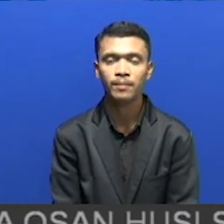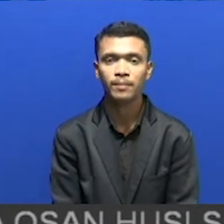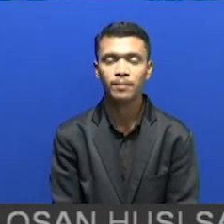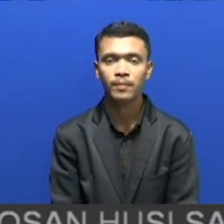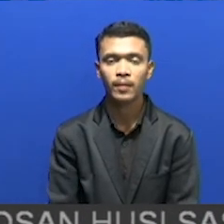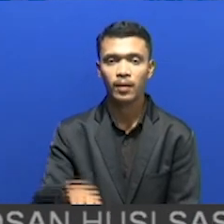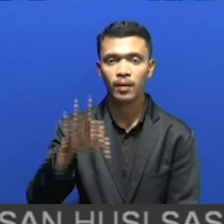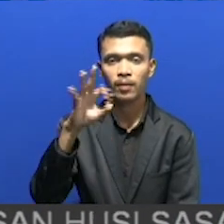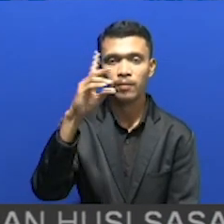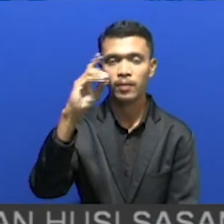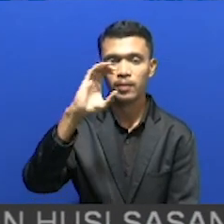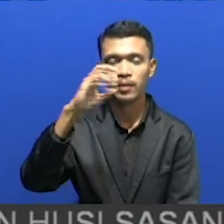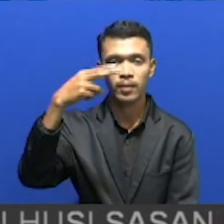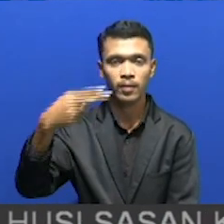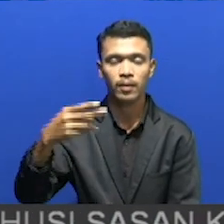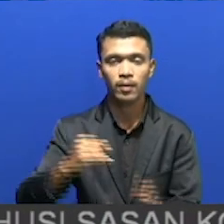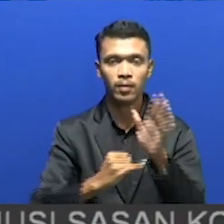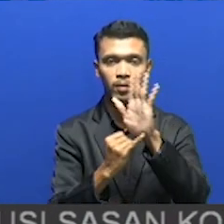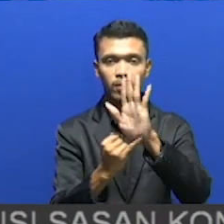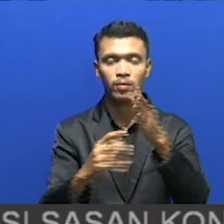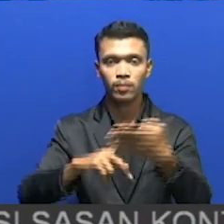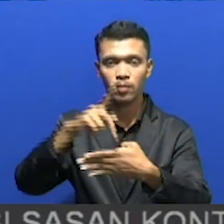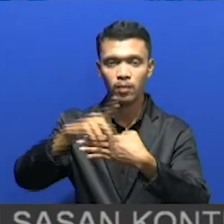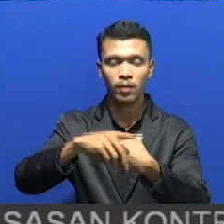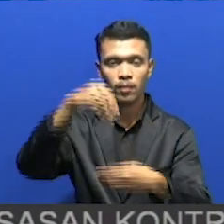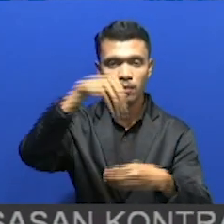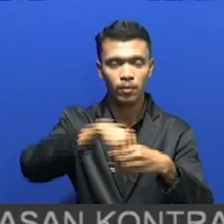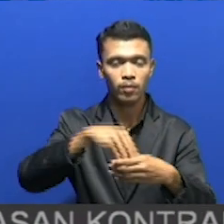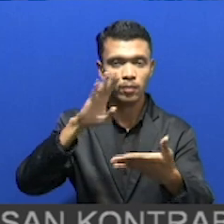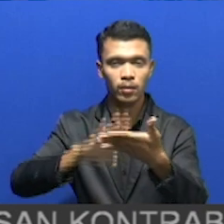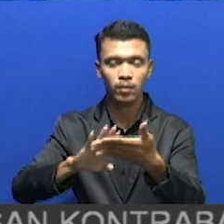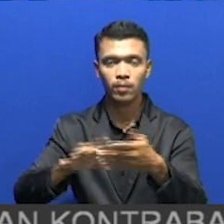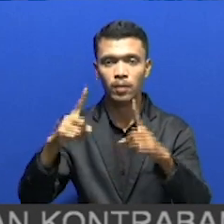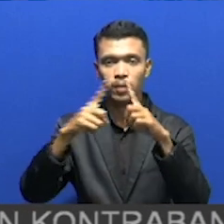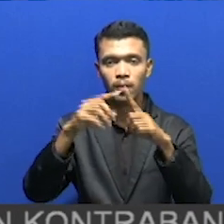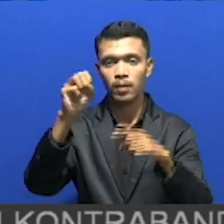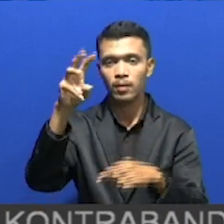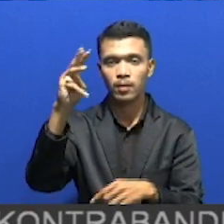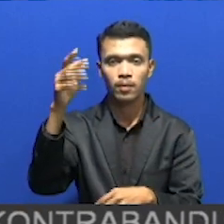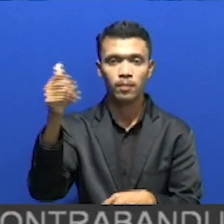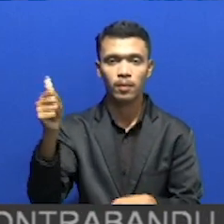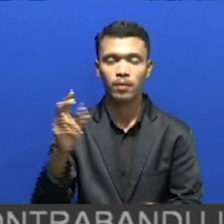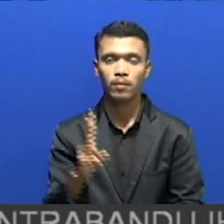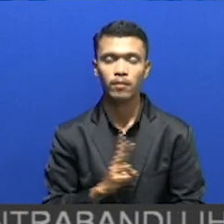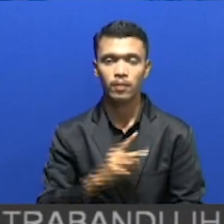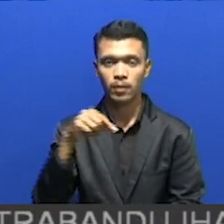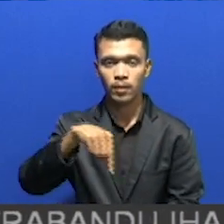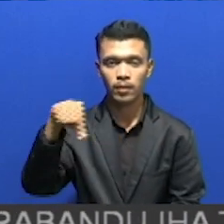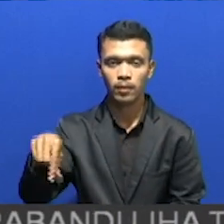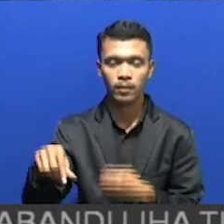Fundo de Desenvolvimento Capital Humano introduz o programa Bolsa Estudo para estudante secundário município Viqueque.